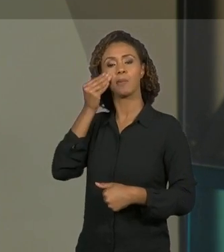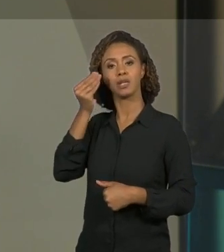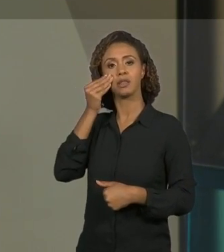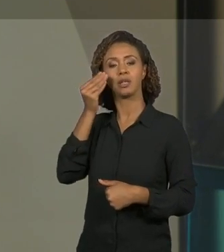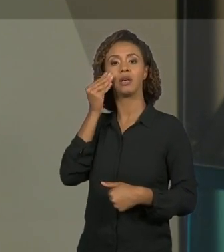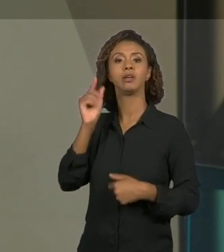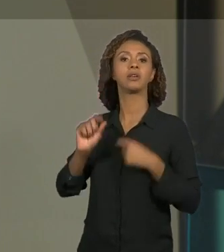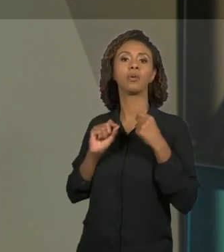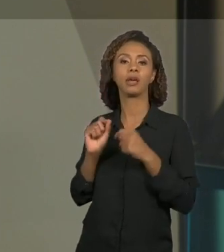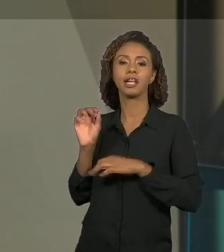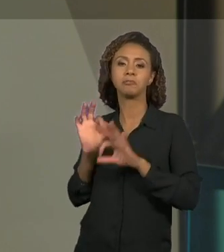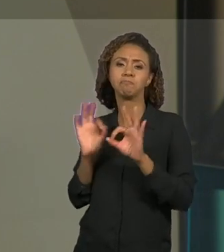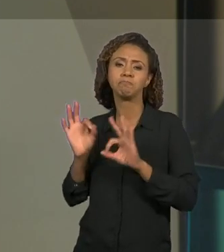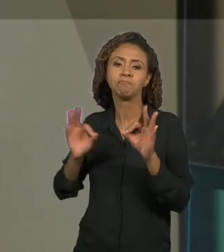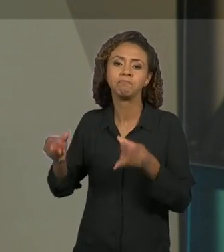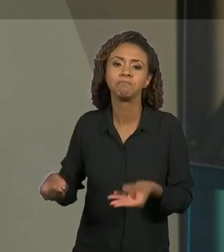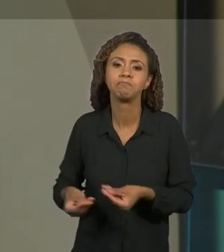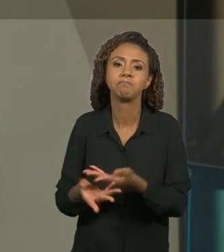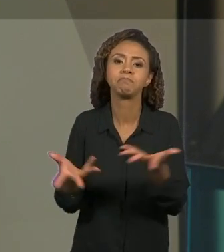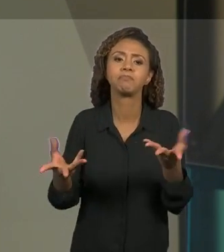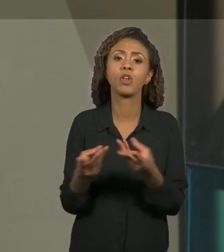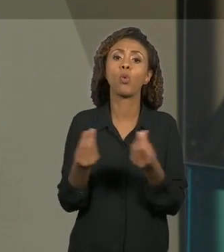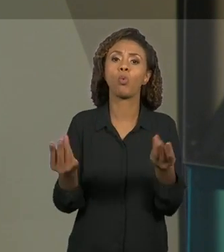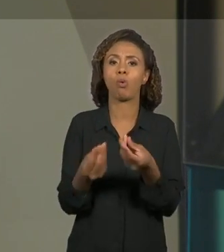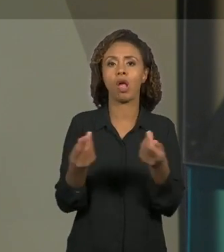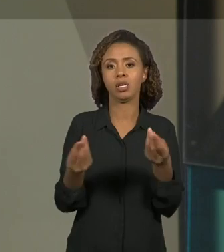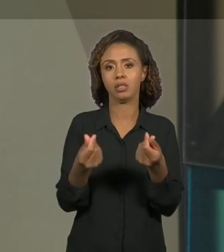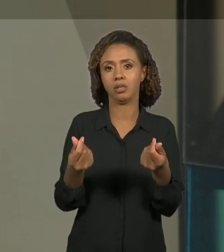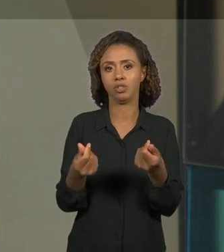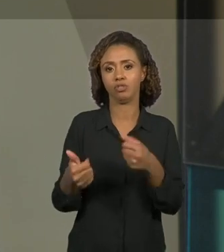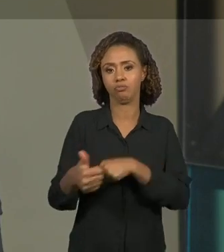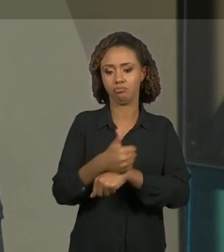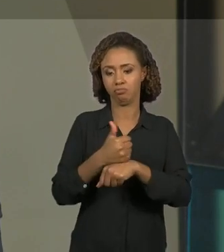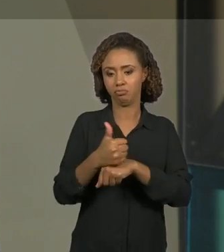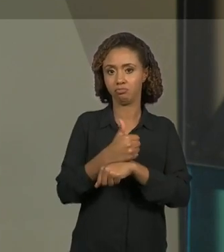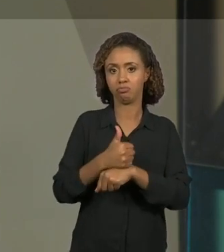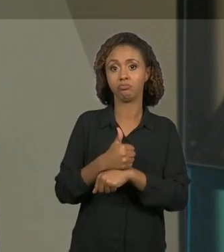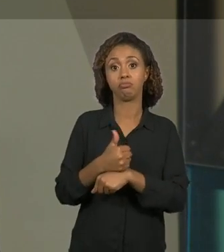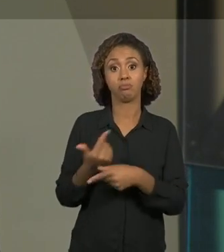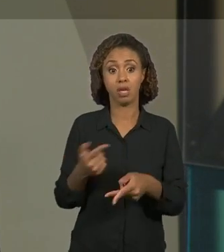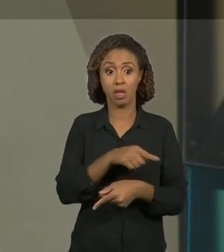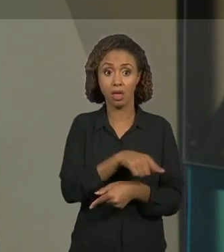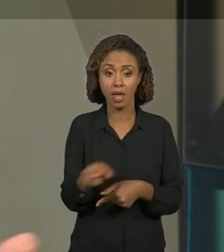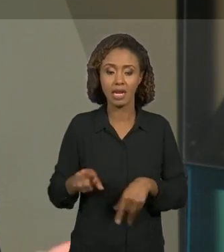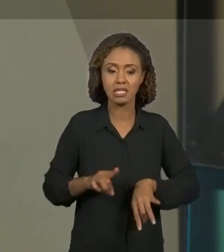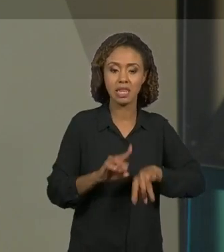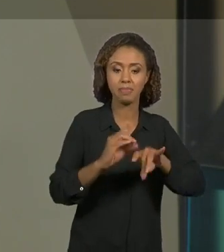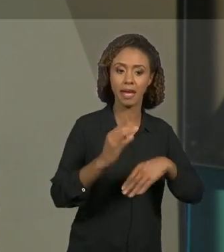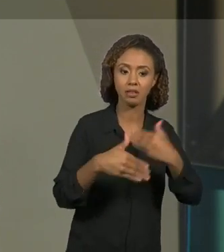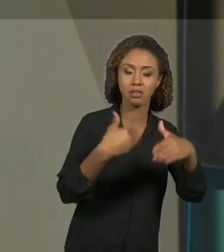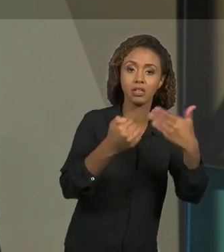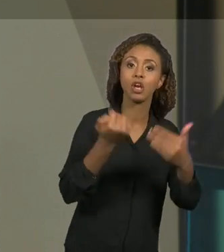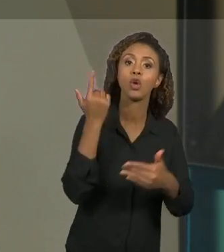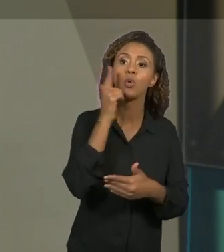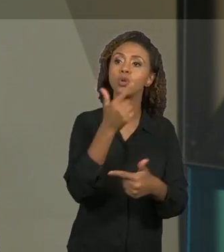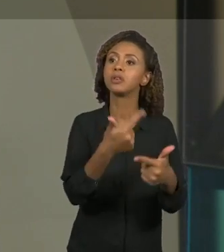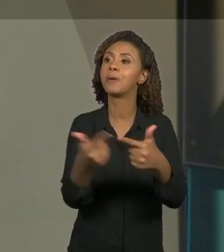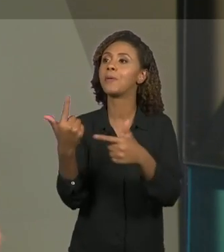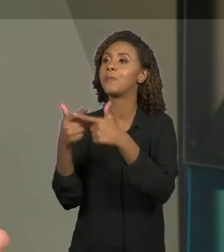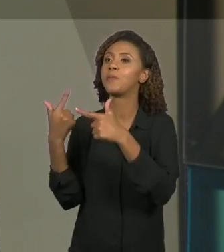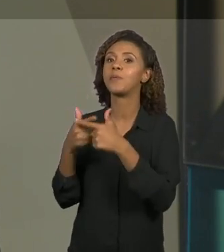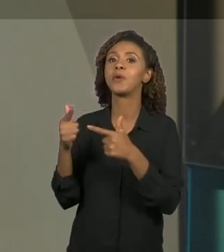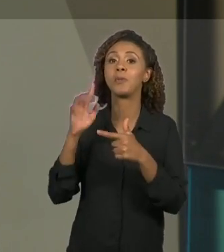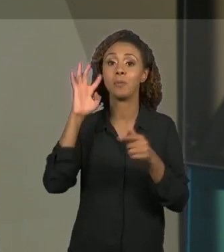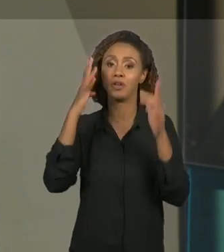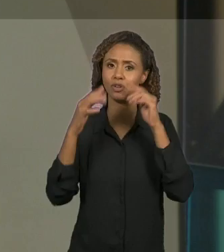maneira qualidade para esses profissionais para que eles através da qualificação técnica propõe a solução e seus problemas que a